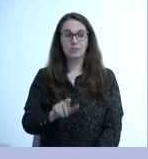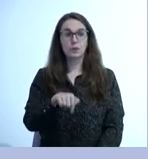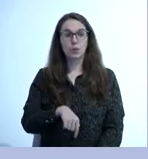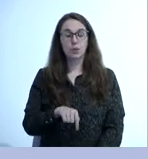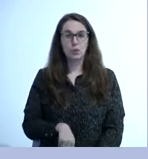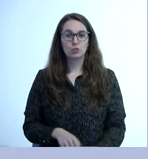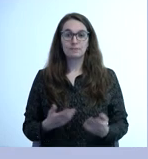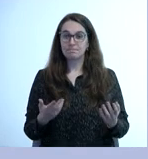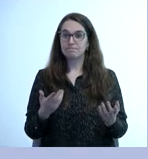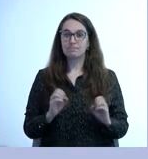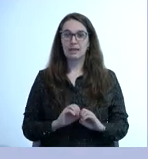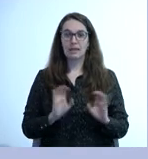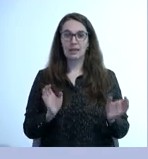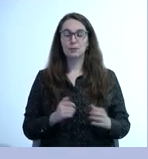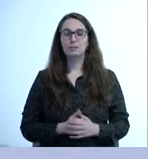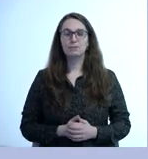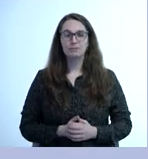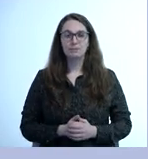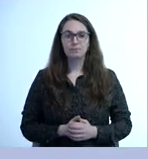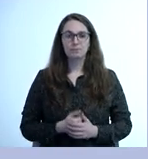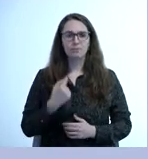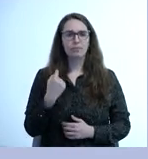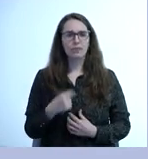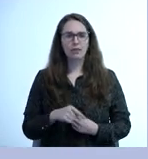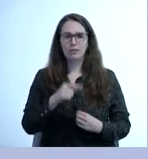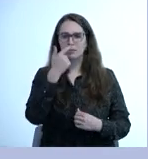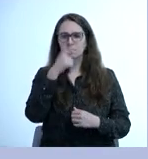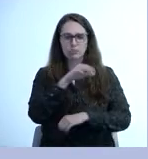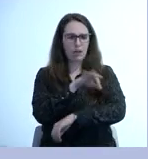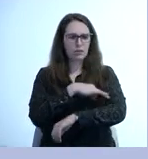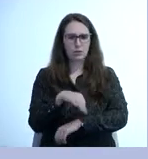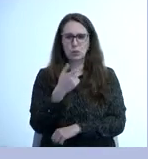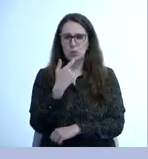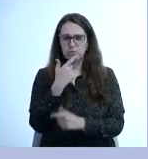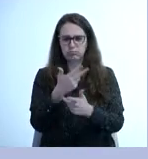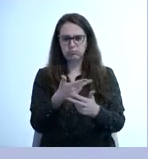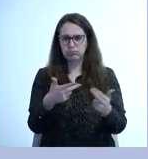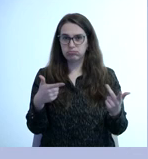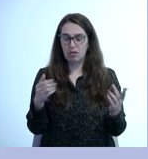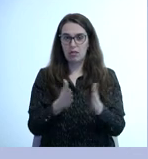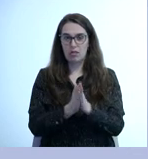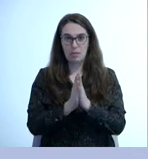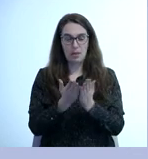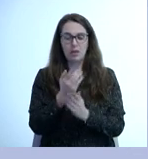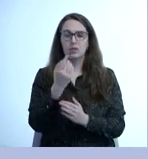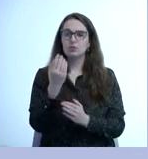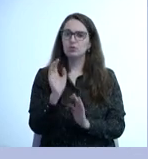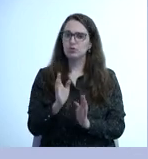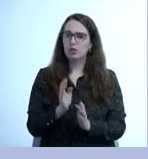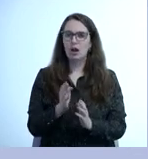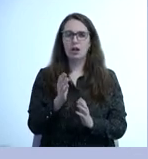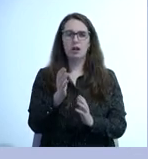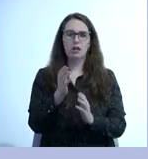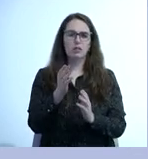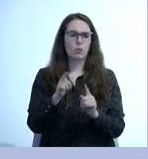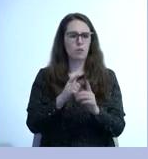Hoje, naturalmente, existem muitos arquitetos, felizmente, que têm ganho no